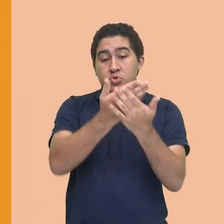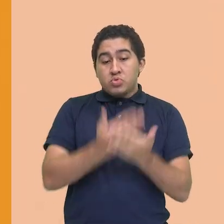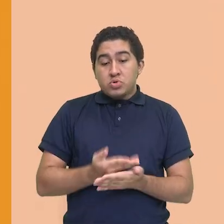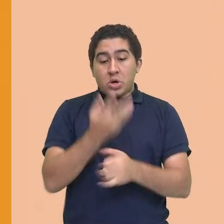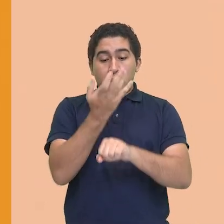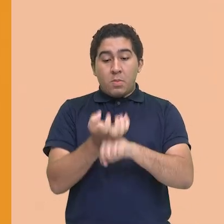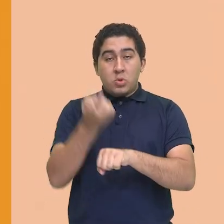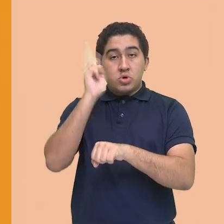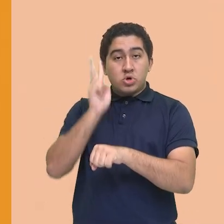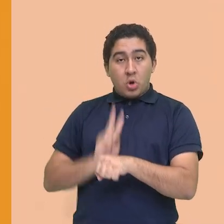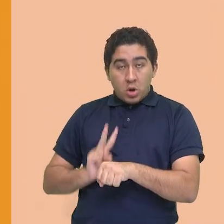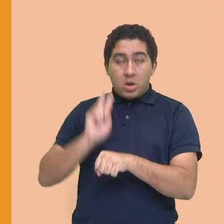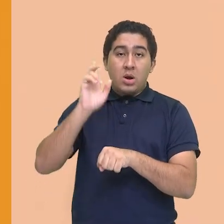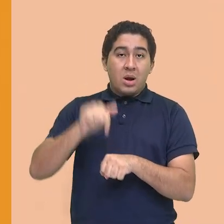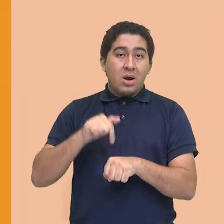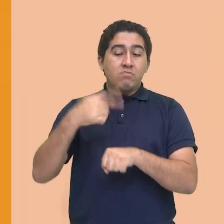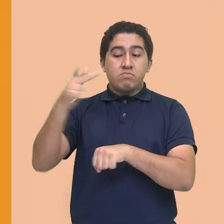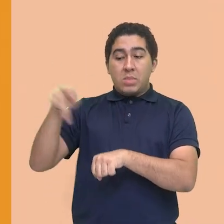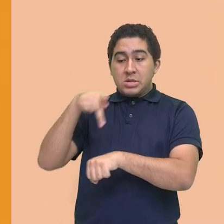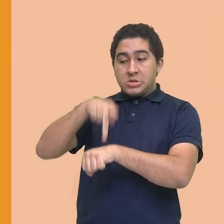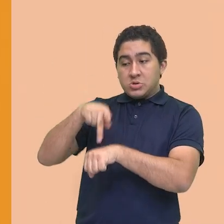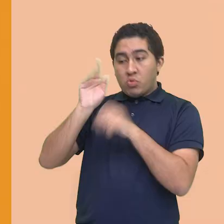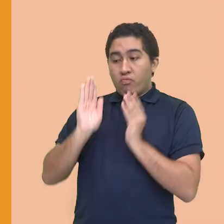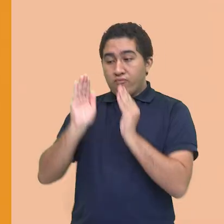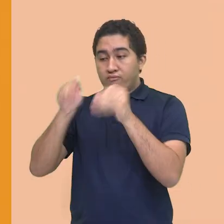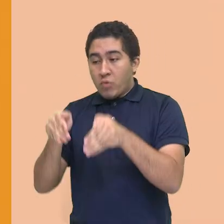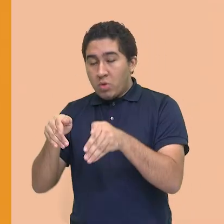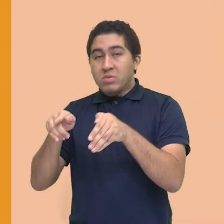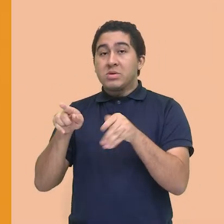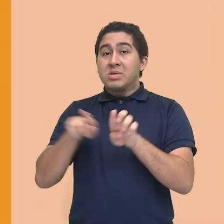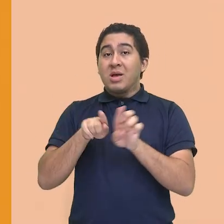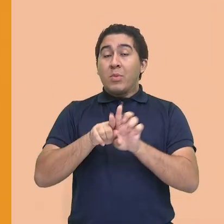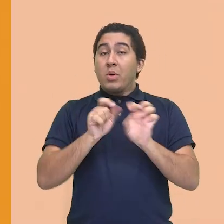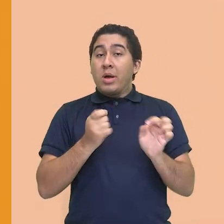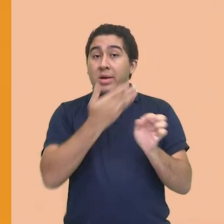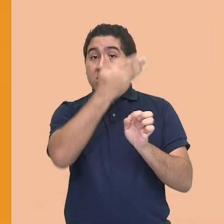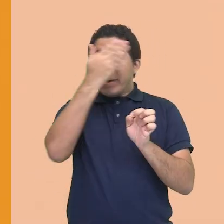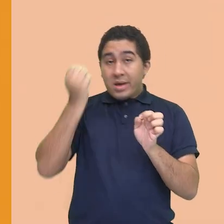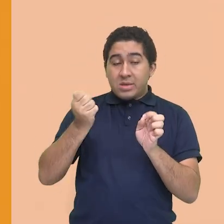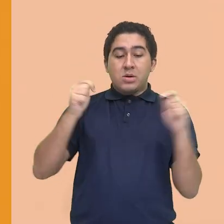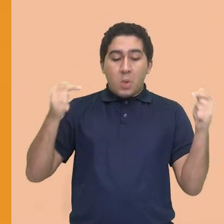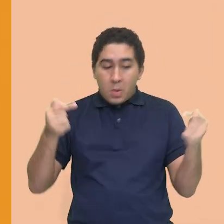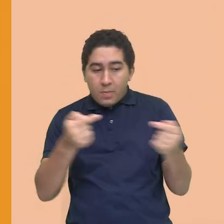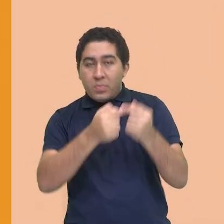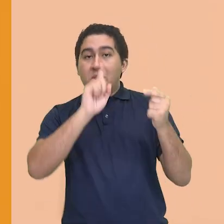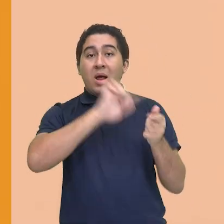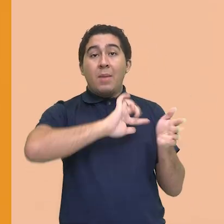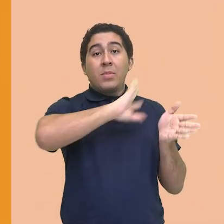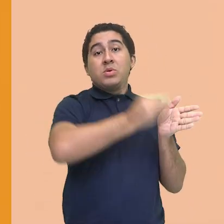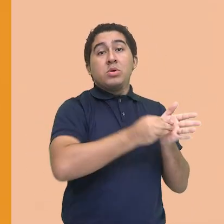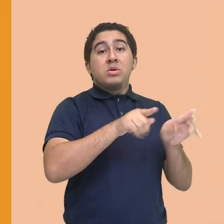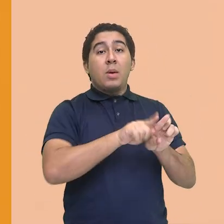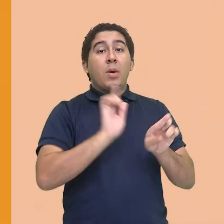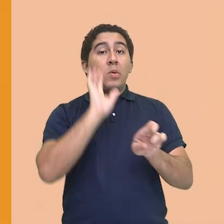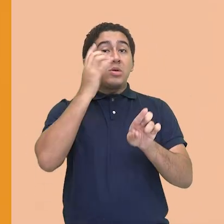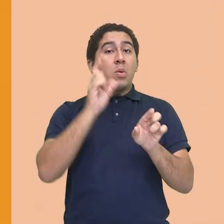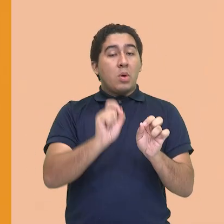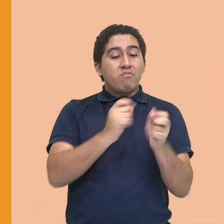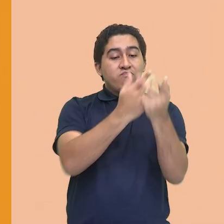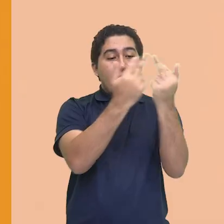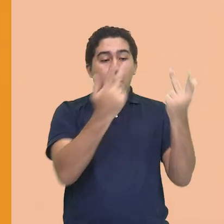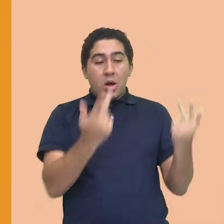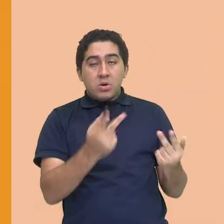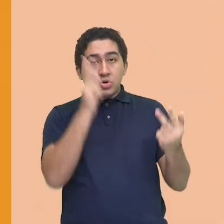história nacional, a história brasileira, e esquece de associar que na Amazônia também estava acontecendo série de